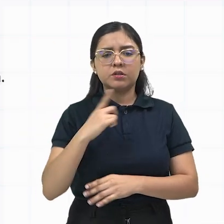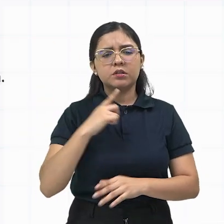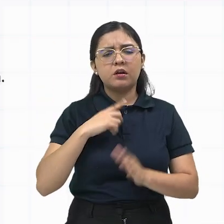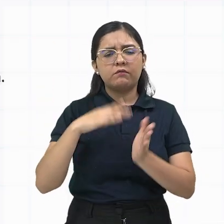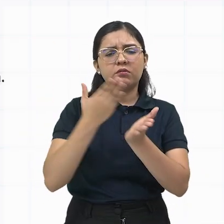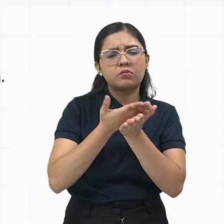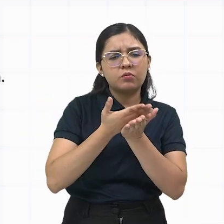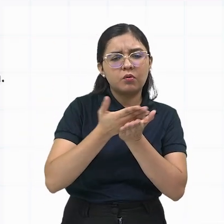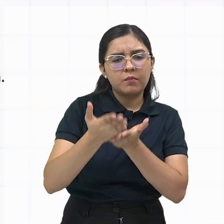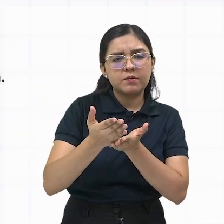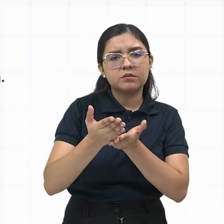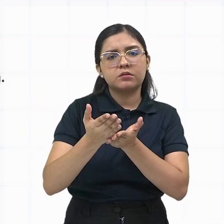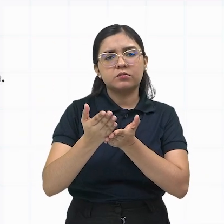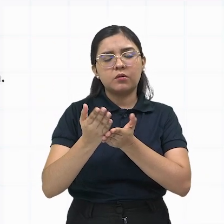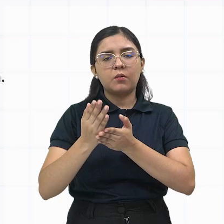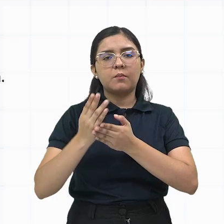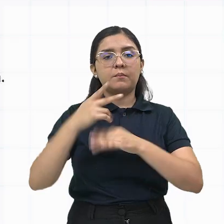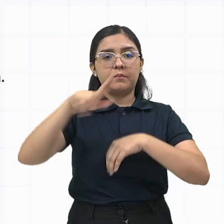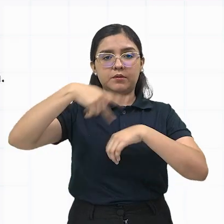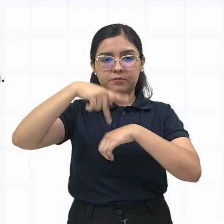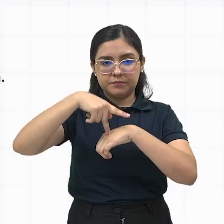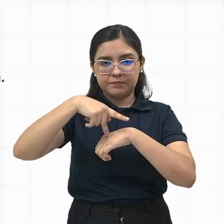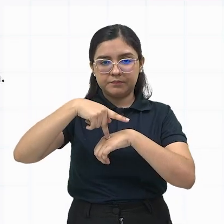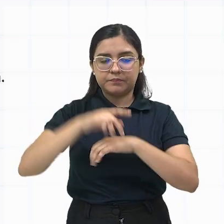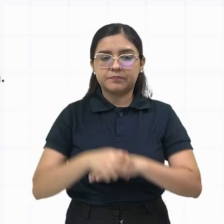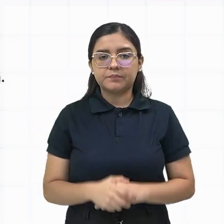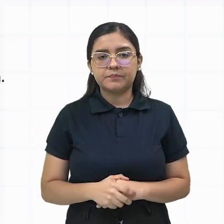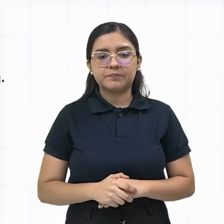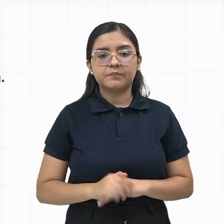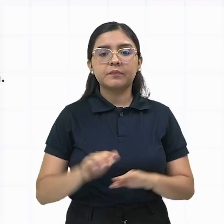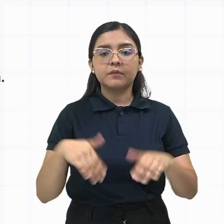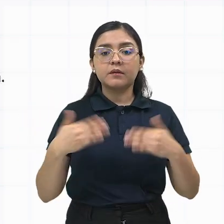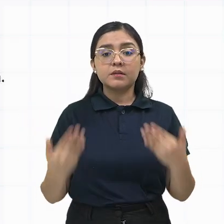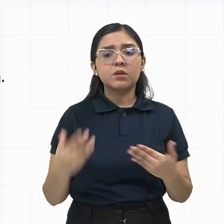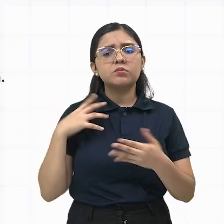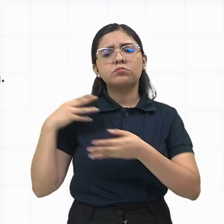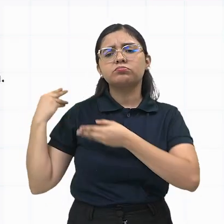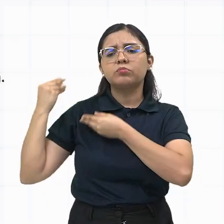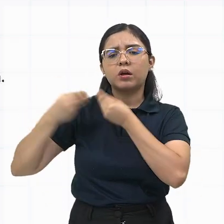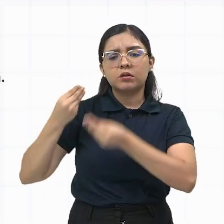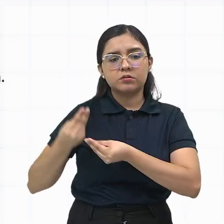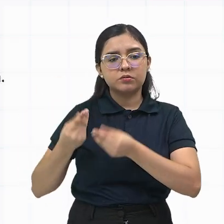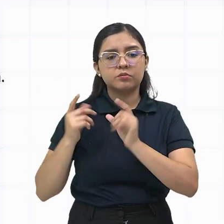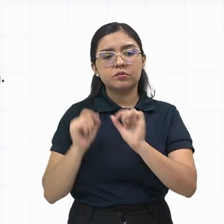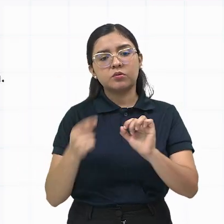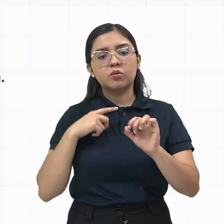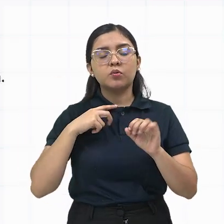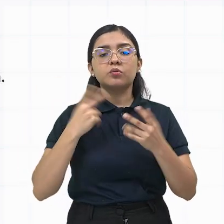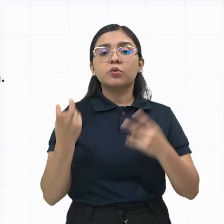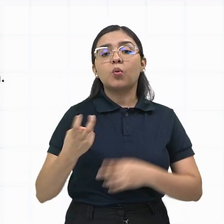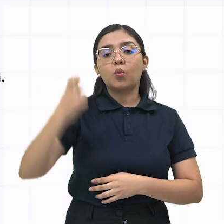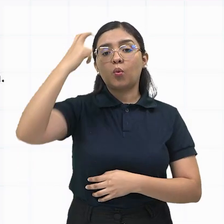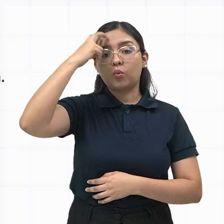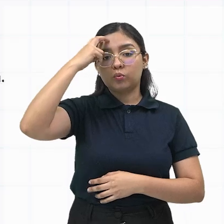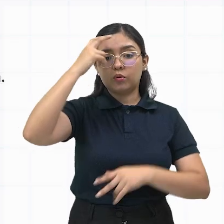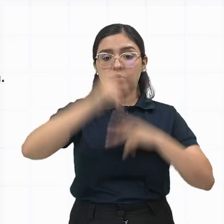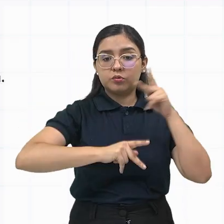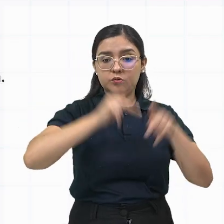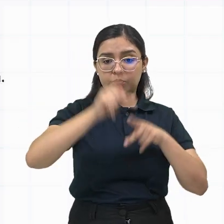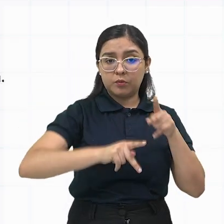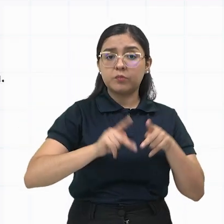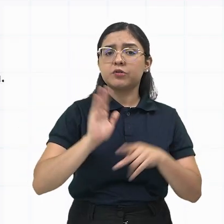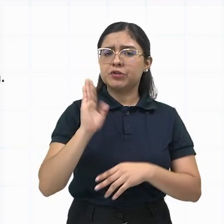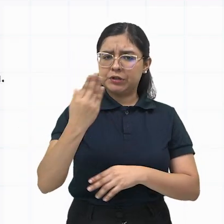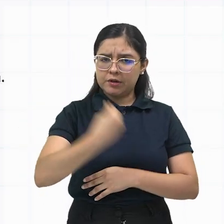se constituindo como país. São heranças do encontro entre culturas dos povos que